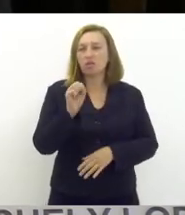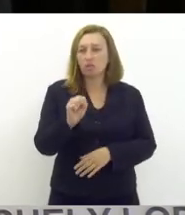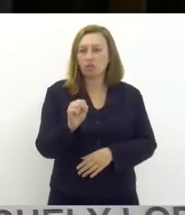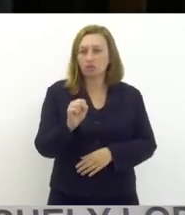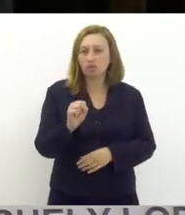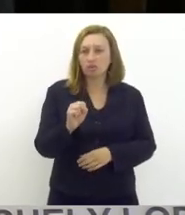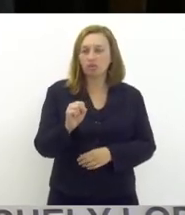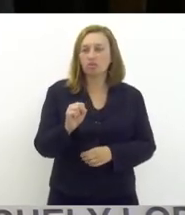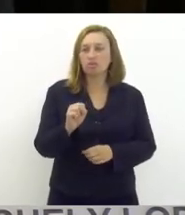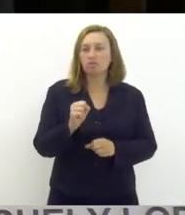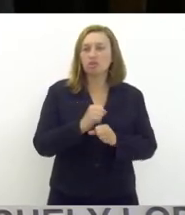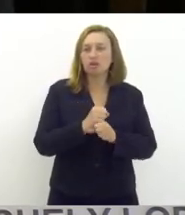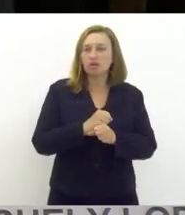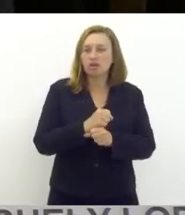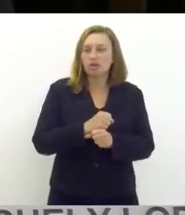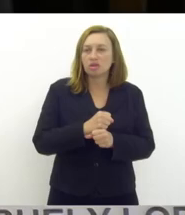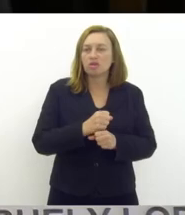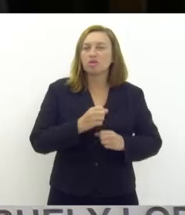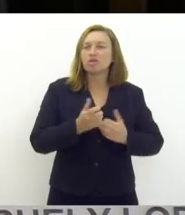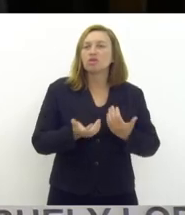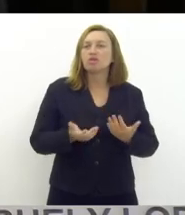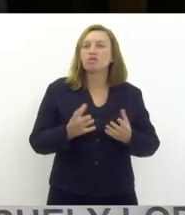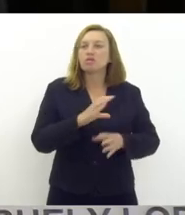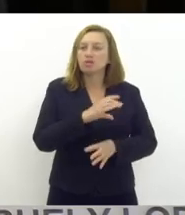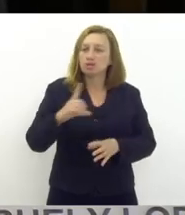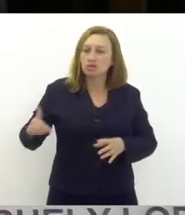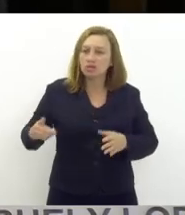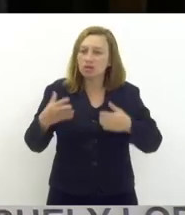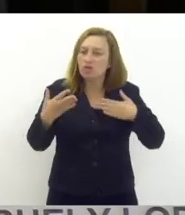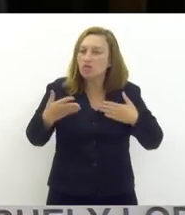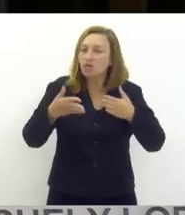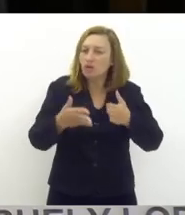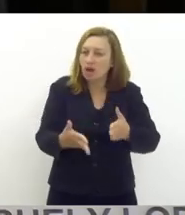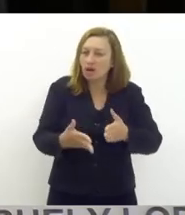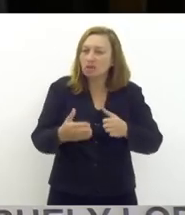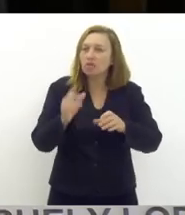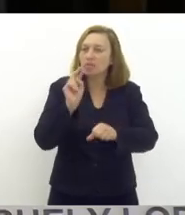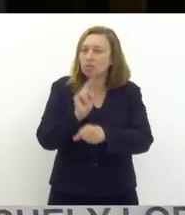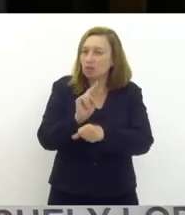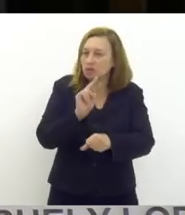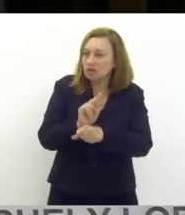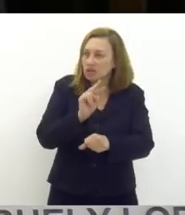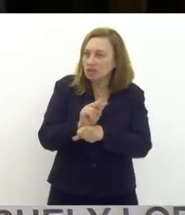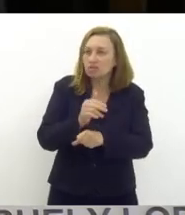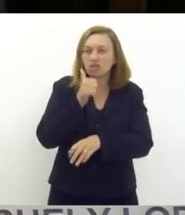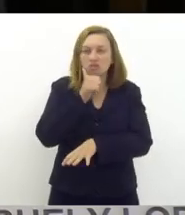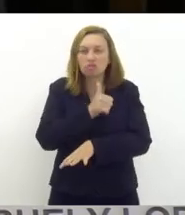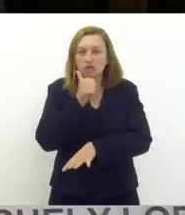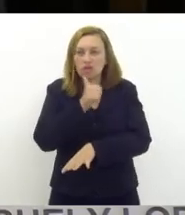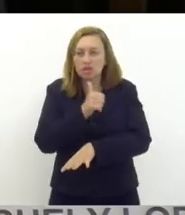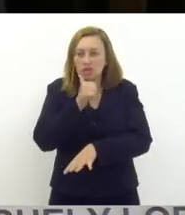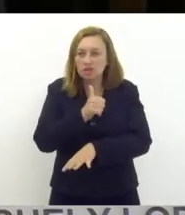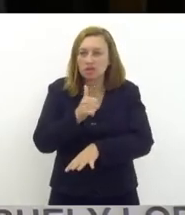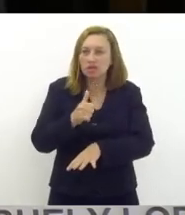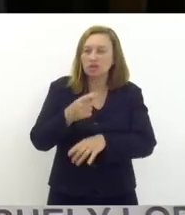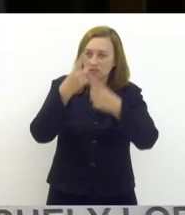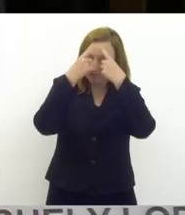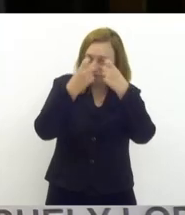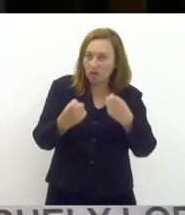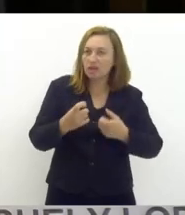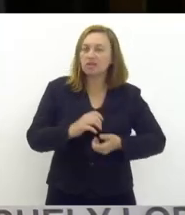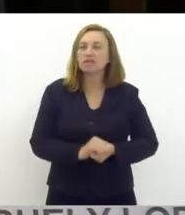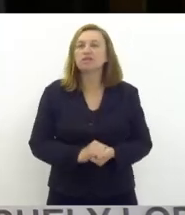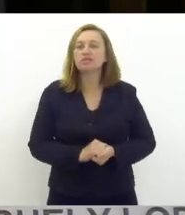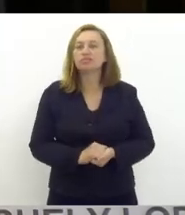mantém uma Coordenadoria especialmente destinada a proteção da das mulheres em situação de violência